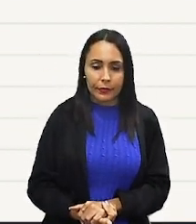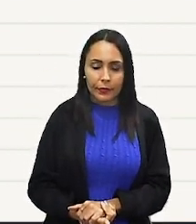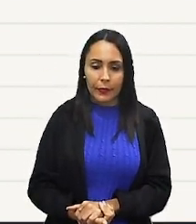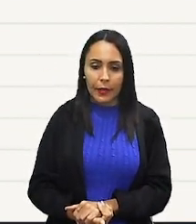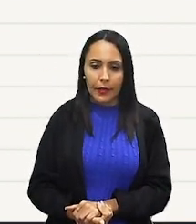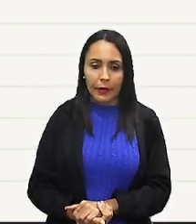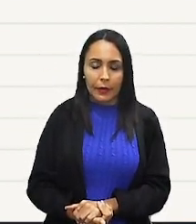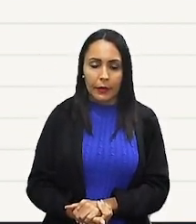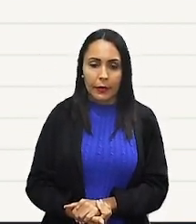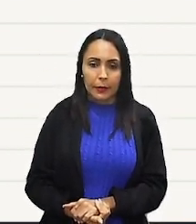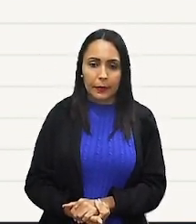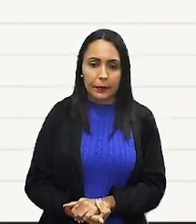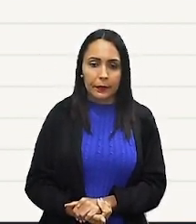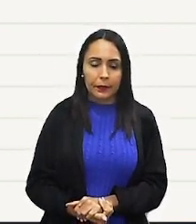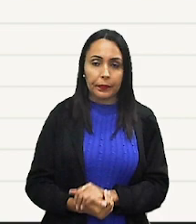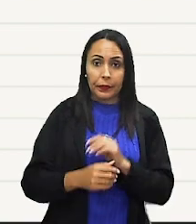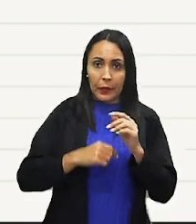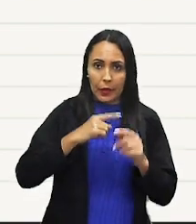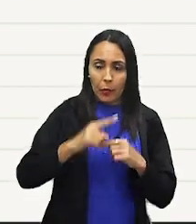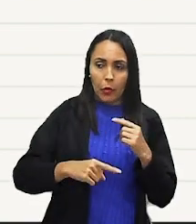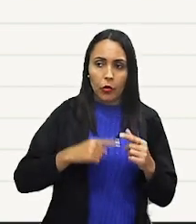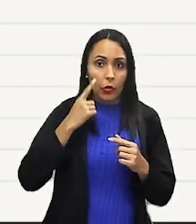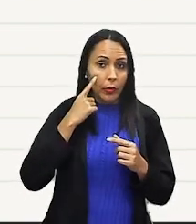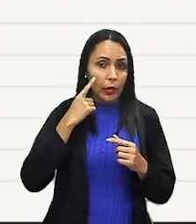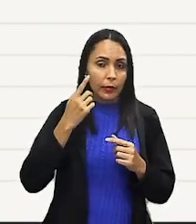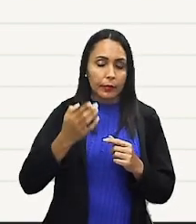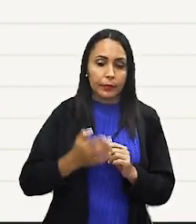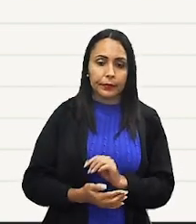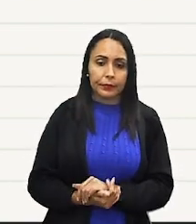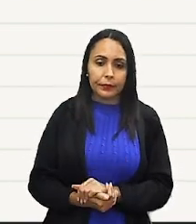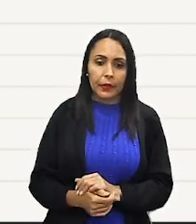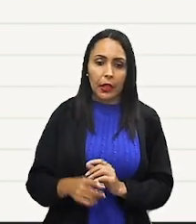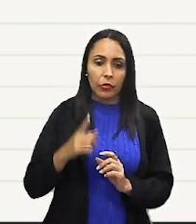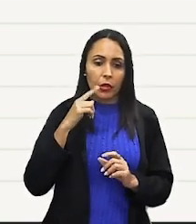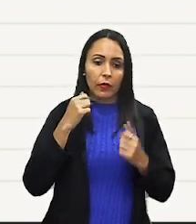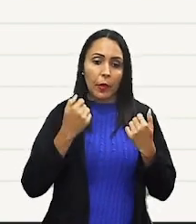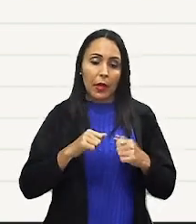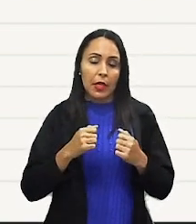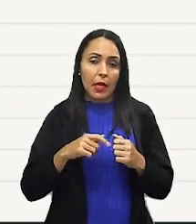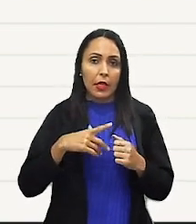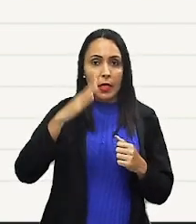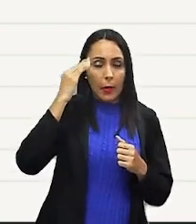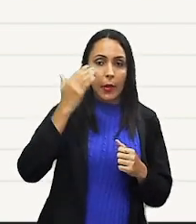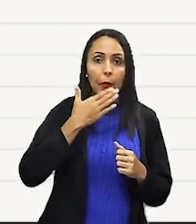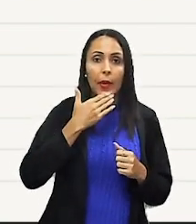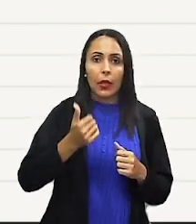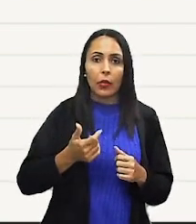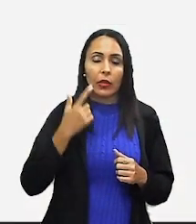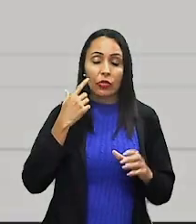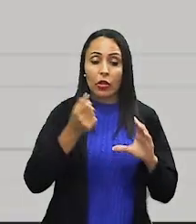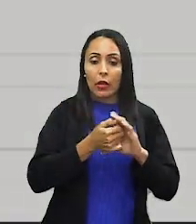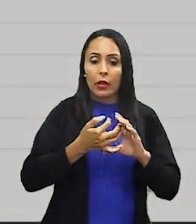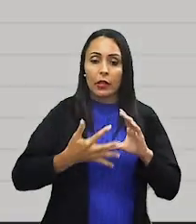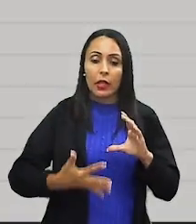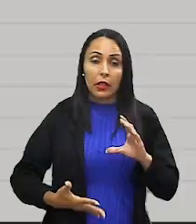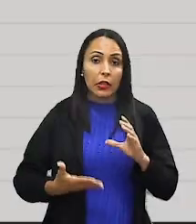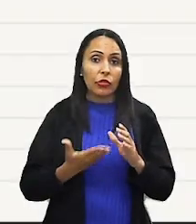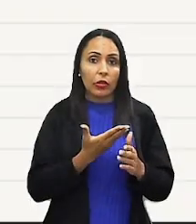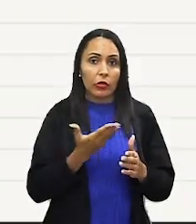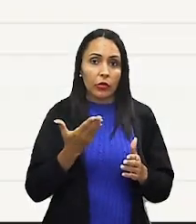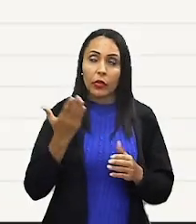3, 2, 1. Depois do vírus, a gente vai precisar saber, ou melhor, depois das características do